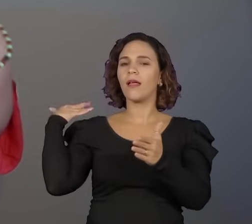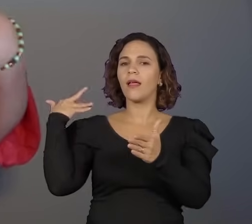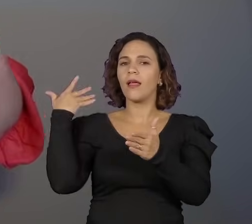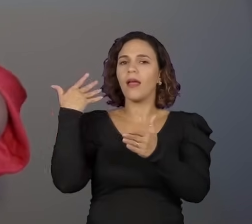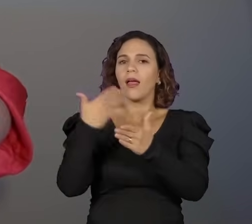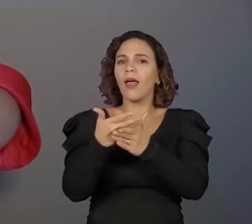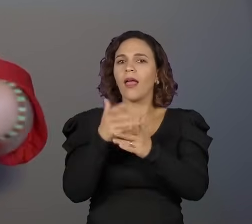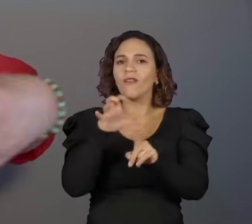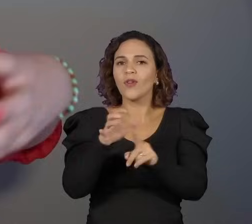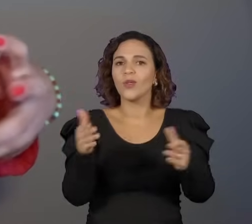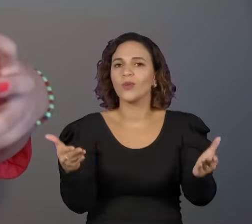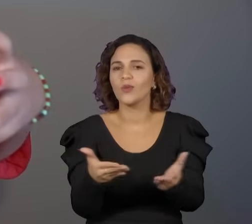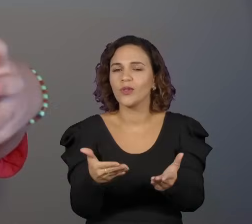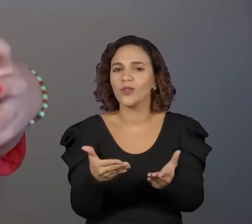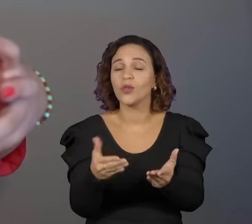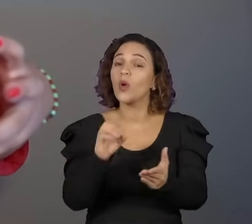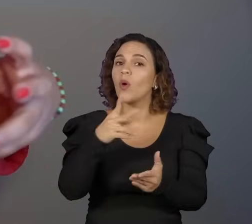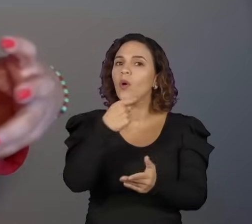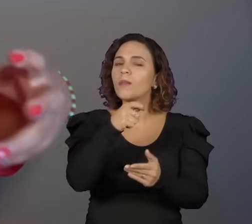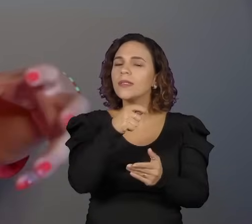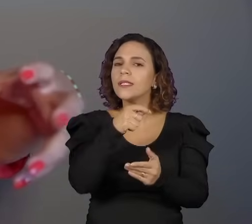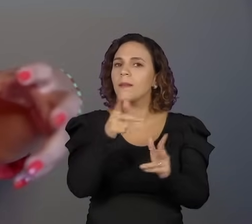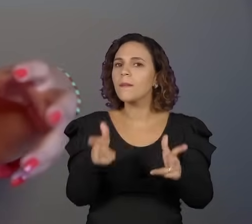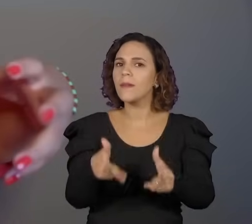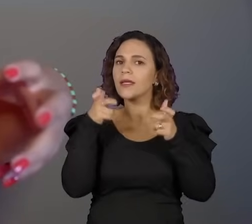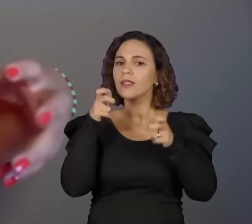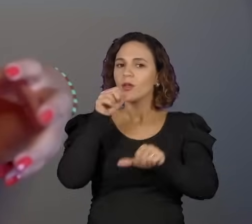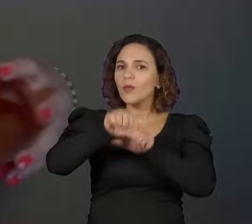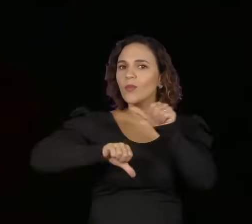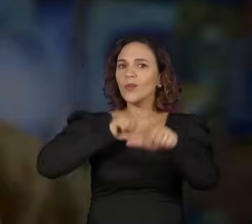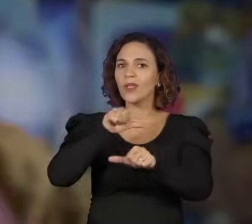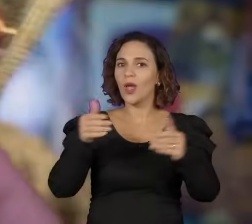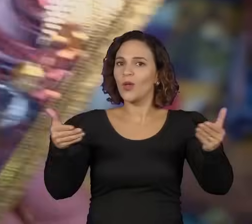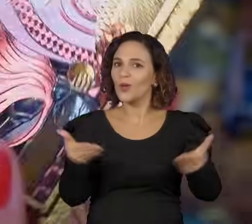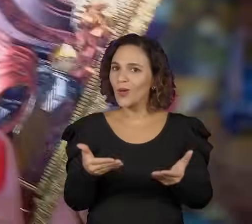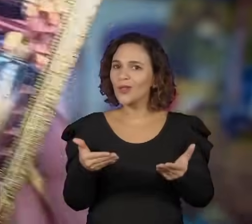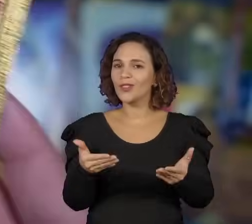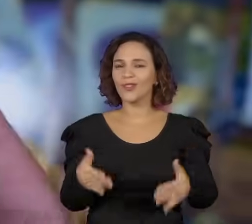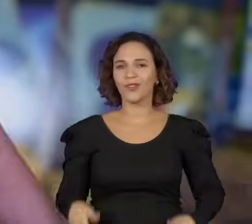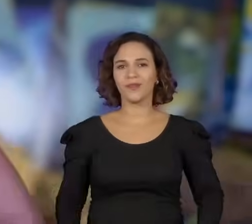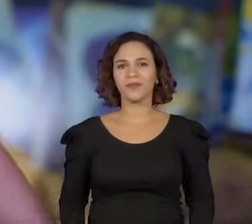no presente, ou o que ele precisa perceber para modificar a realidade em que ele vive.